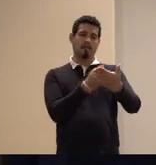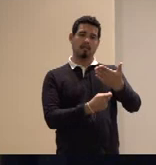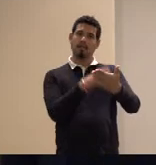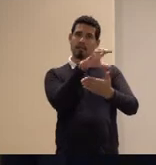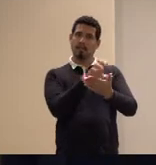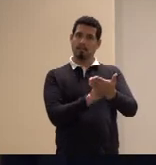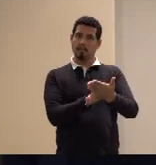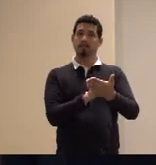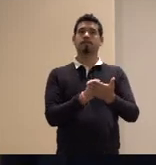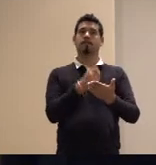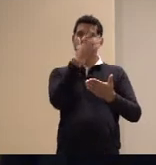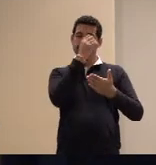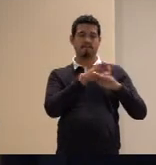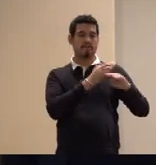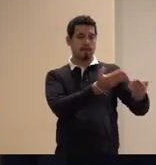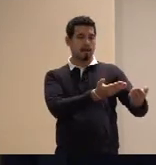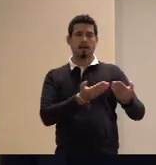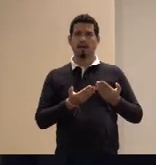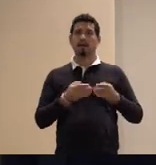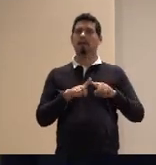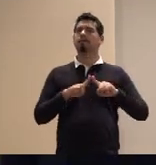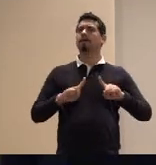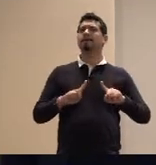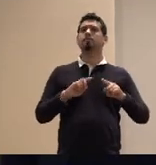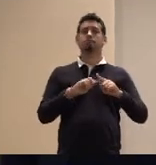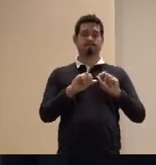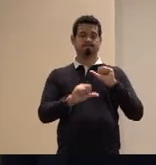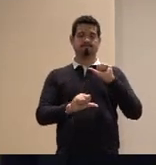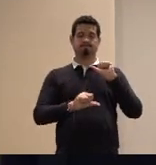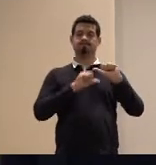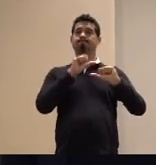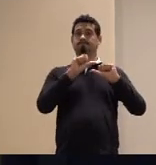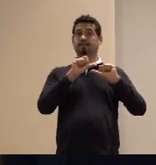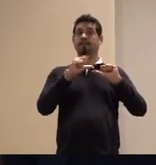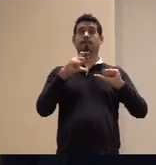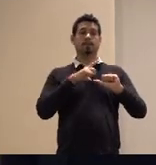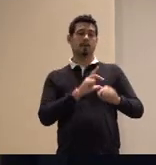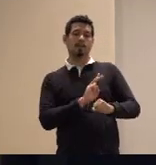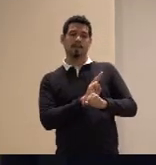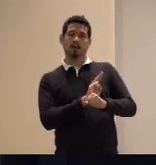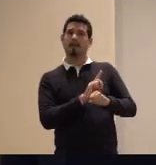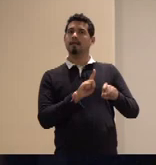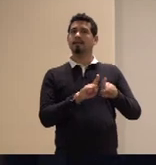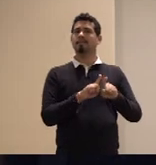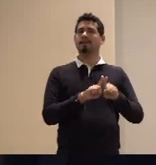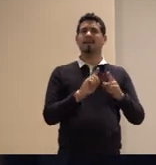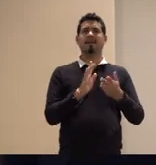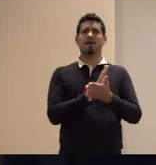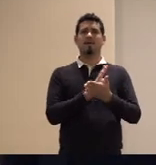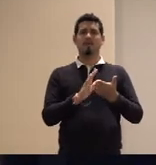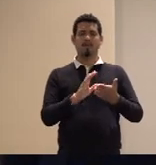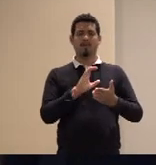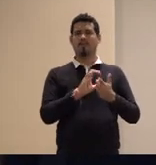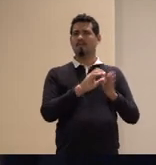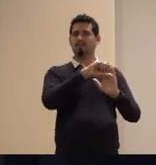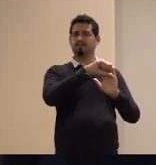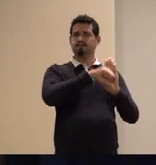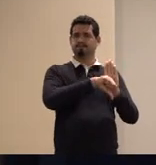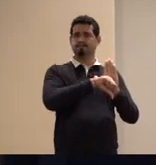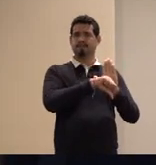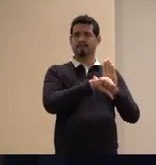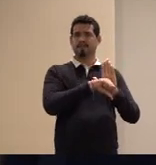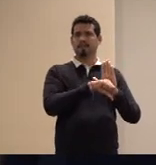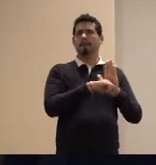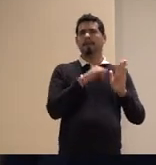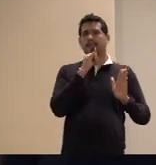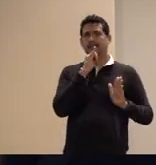de acolhimento, mas como uma transformação de medida de proteção para medidas de ato infracional. Embora a gente